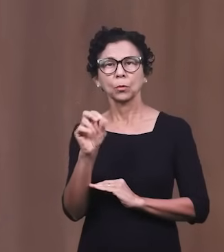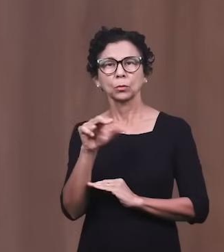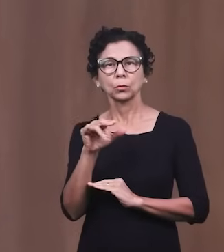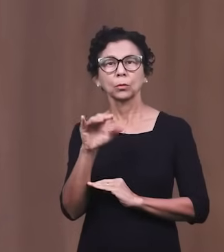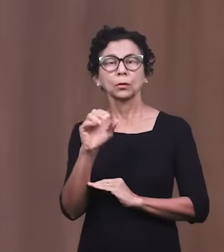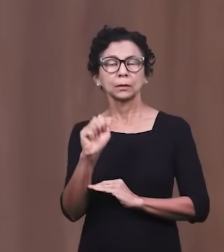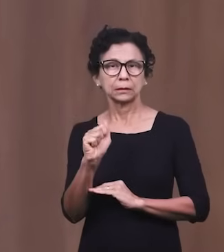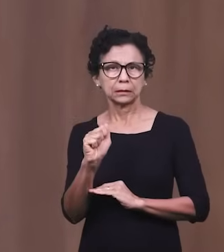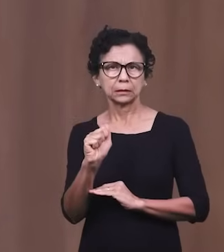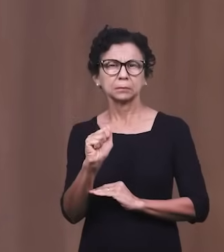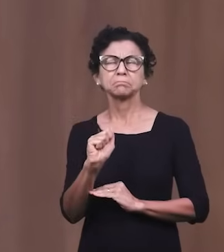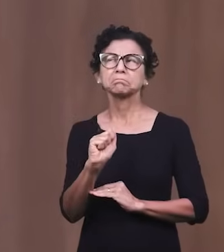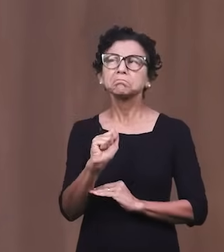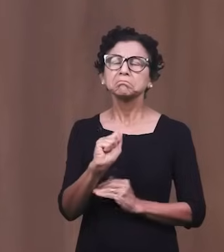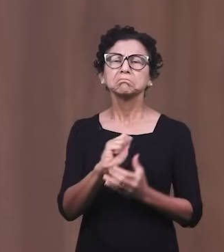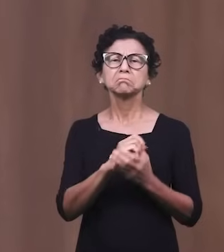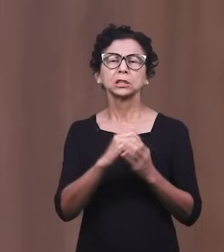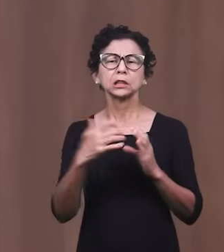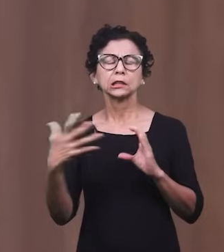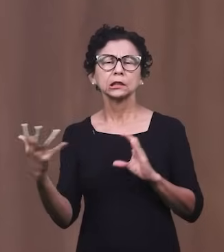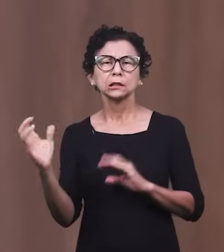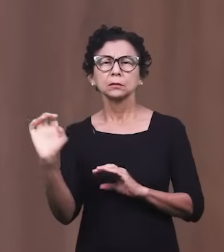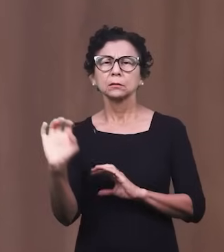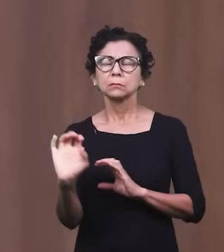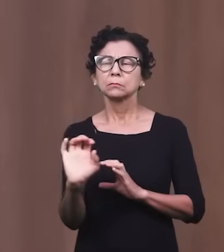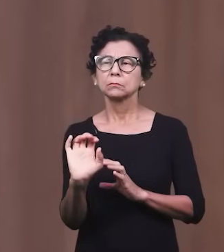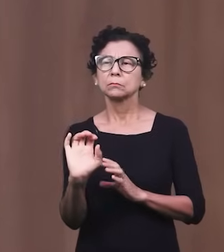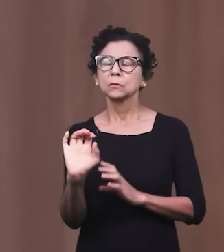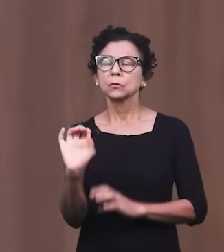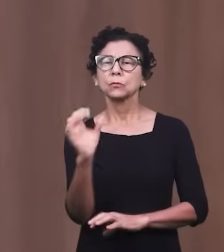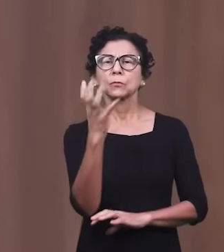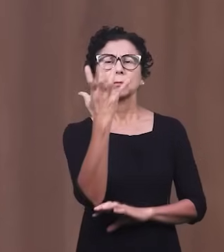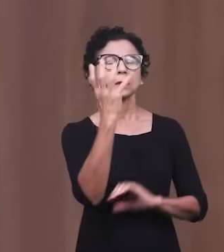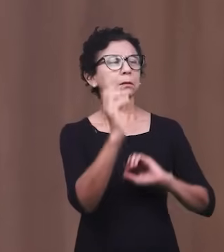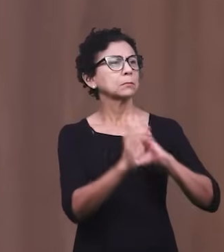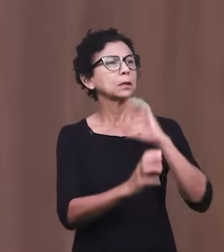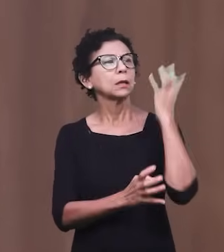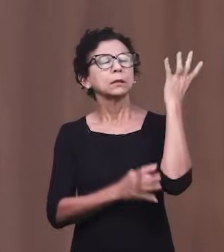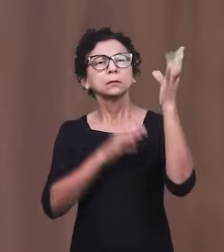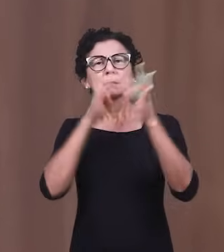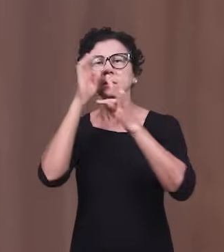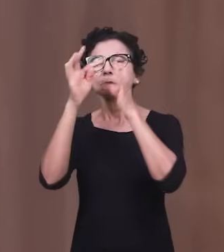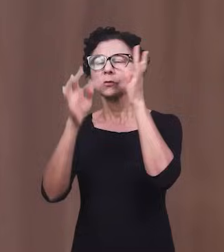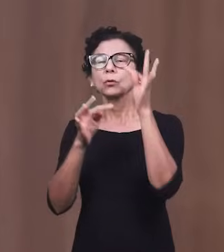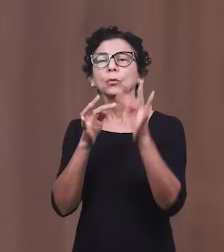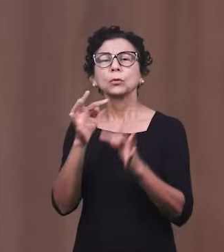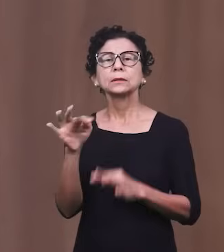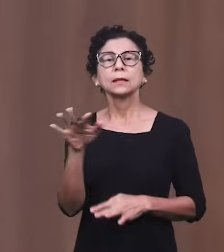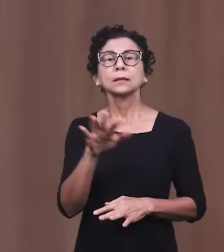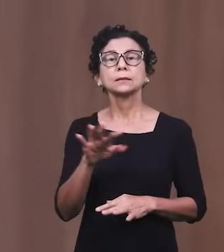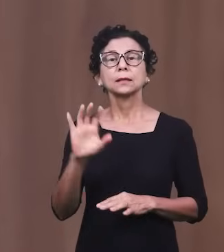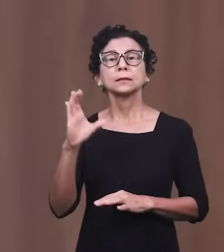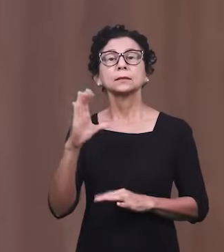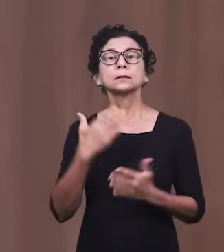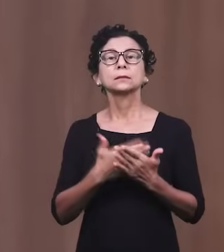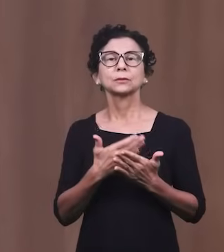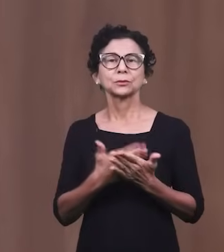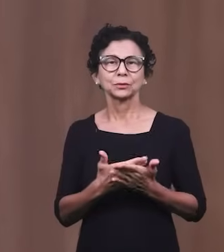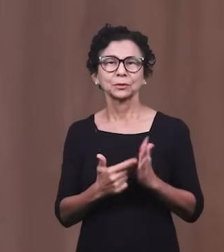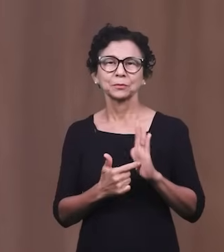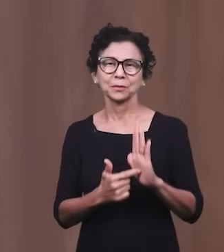nós vamos falar das caracteríticas das plantas o que que essa área da ciência de fato vai estudar e estamos